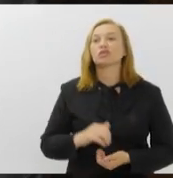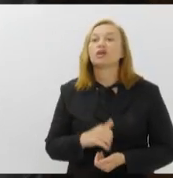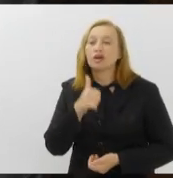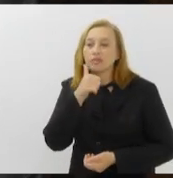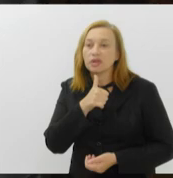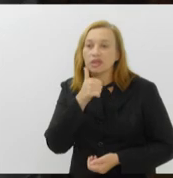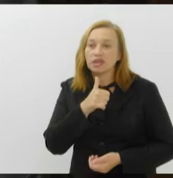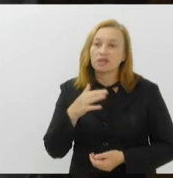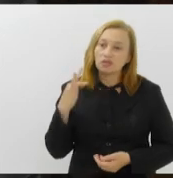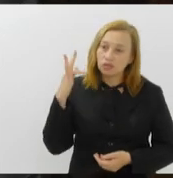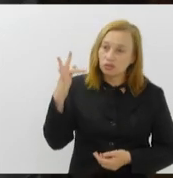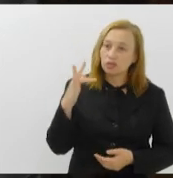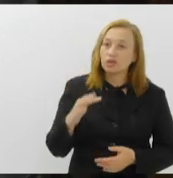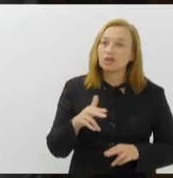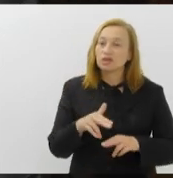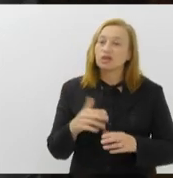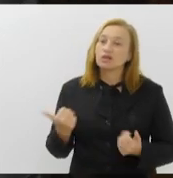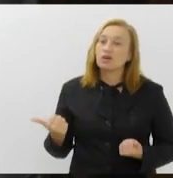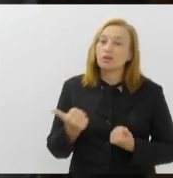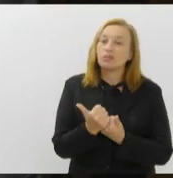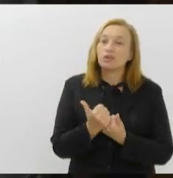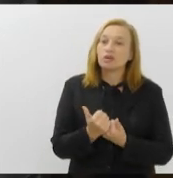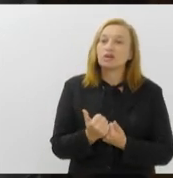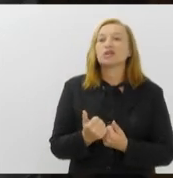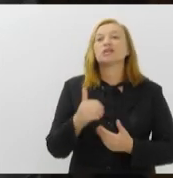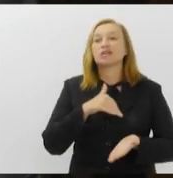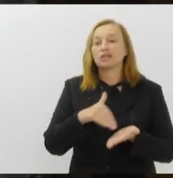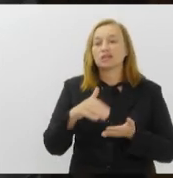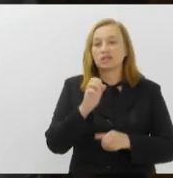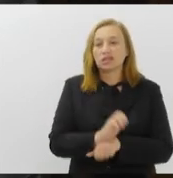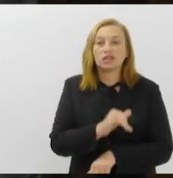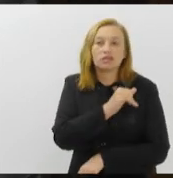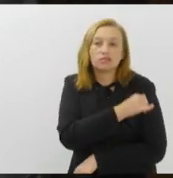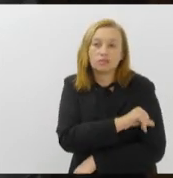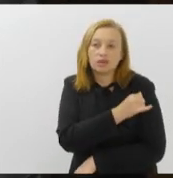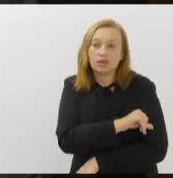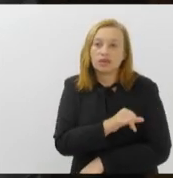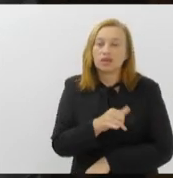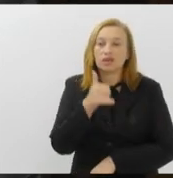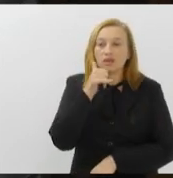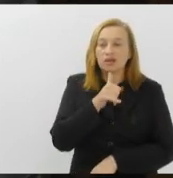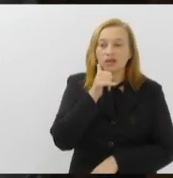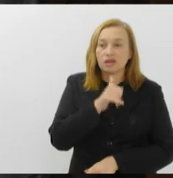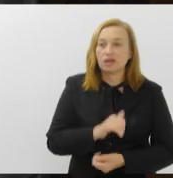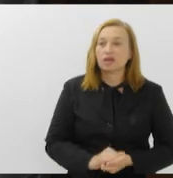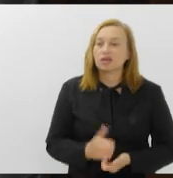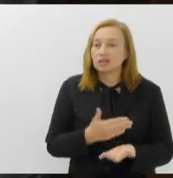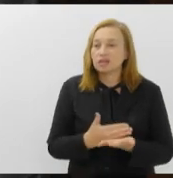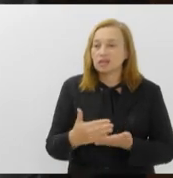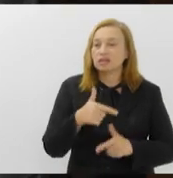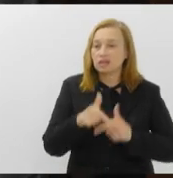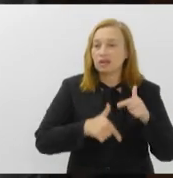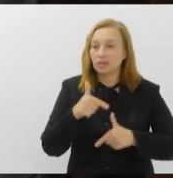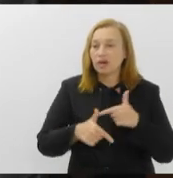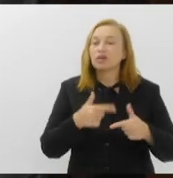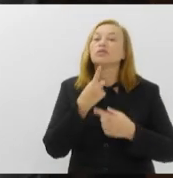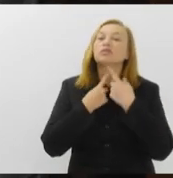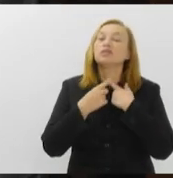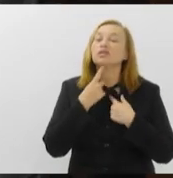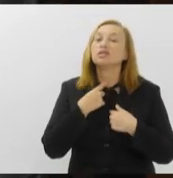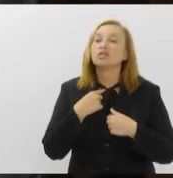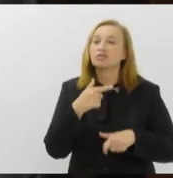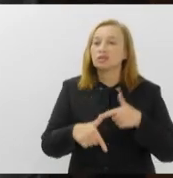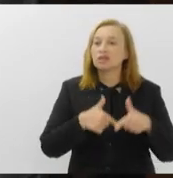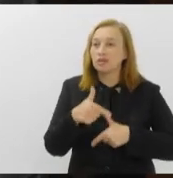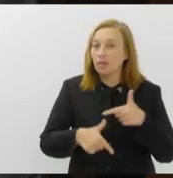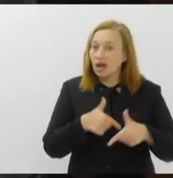nosso futuro. Então, contem com a Secretaria de Estado da Mulher. Nós estamos iniciando esse trabalho, mas com muito desejo que seja um trabalho